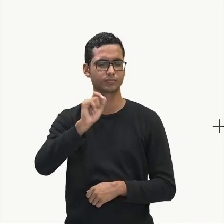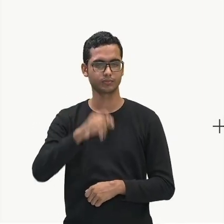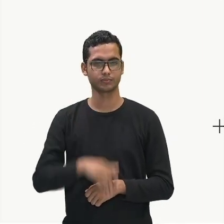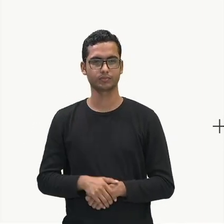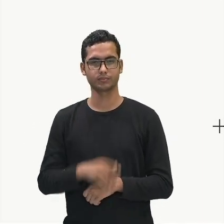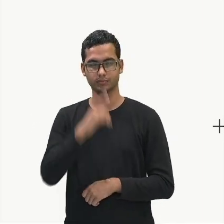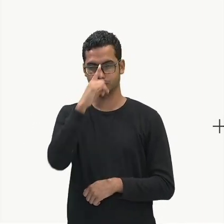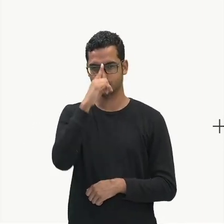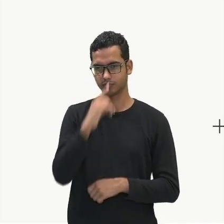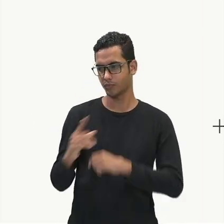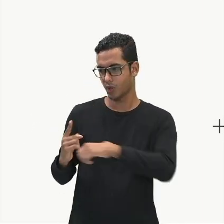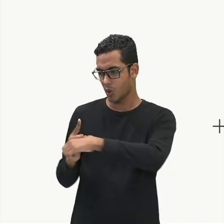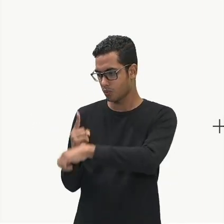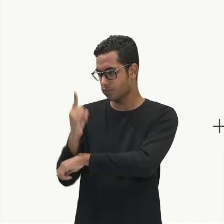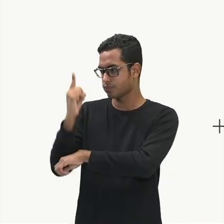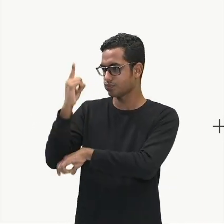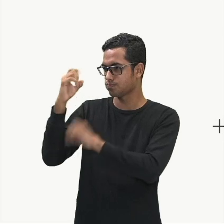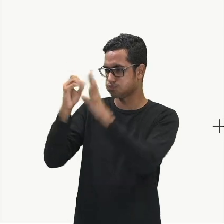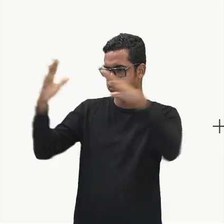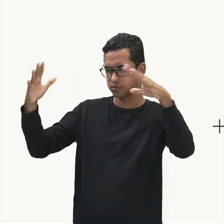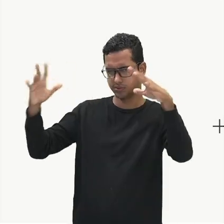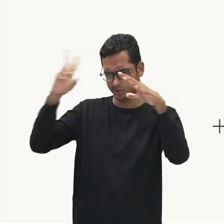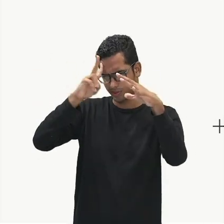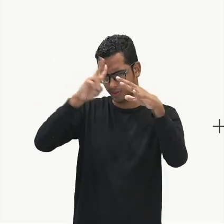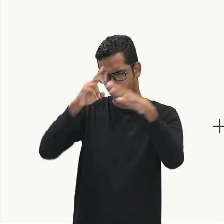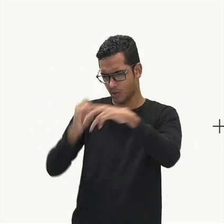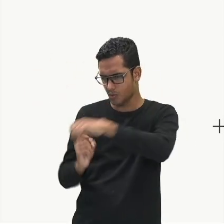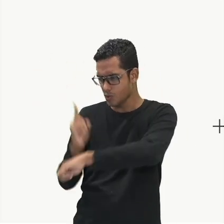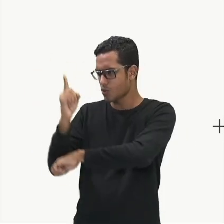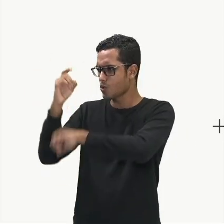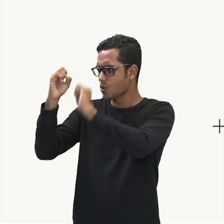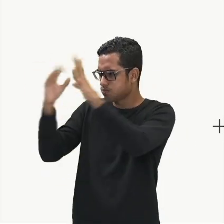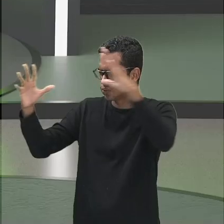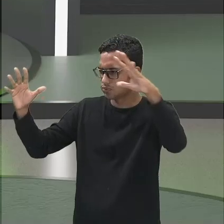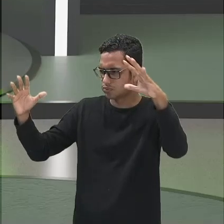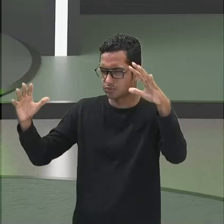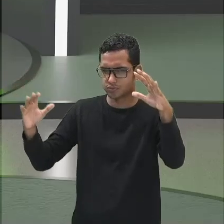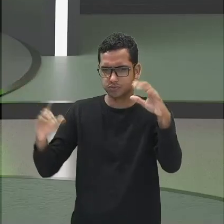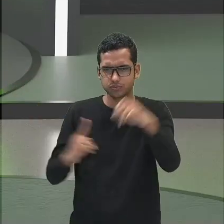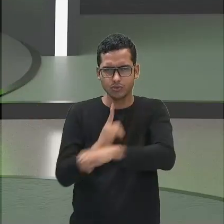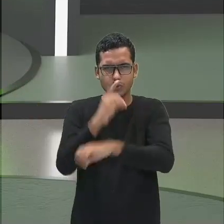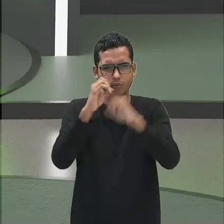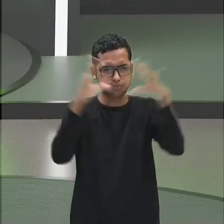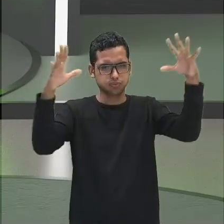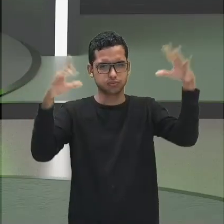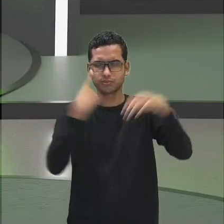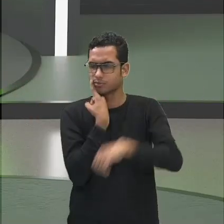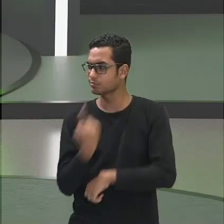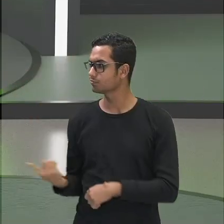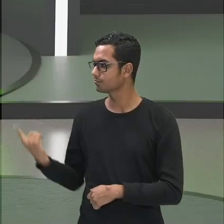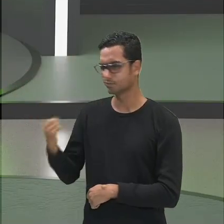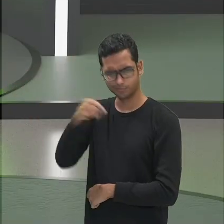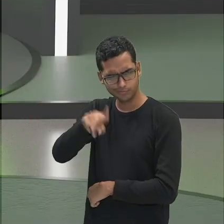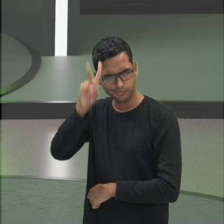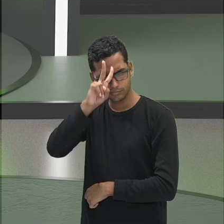lá dos fogos de artifício, né? Quando a gente